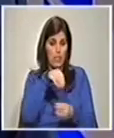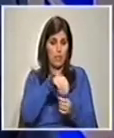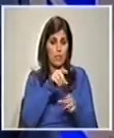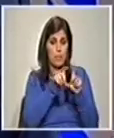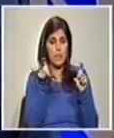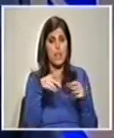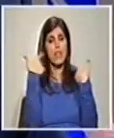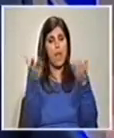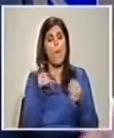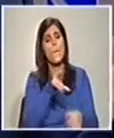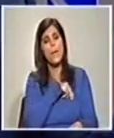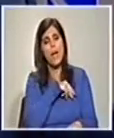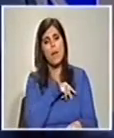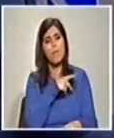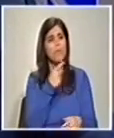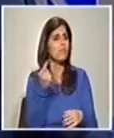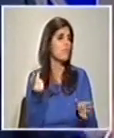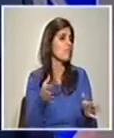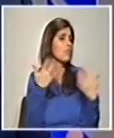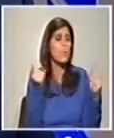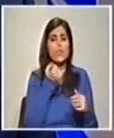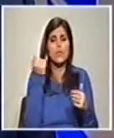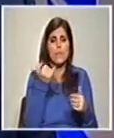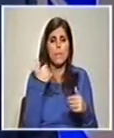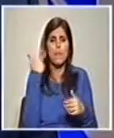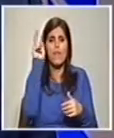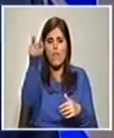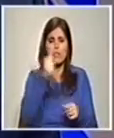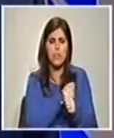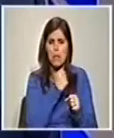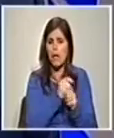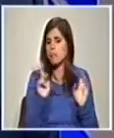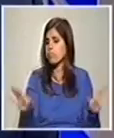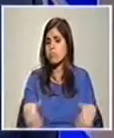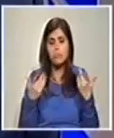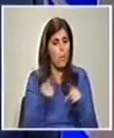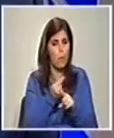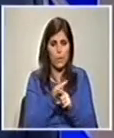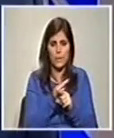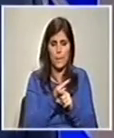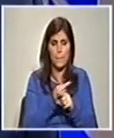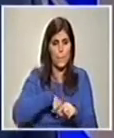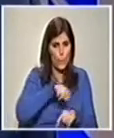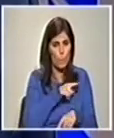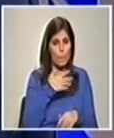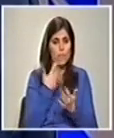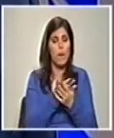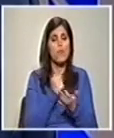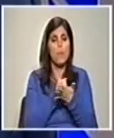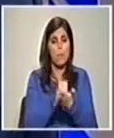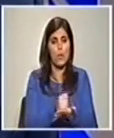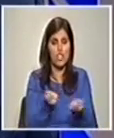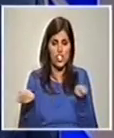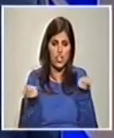de solidariedade social e vão voluntariamente fazer um determinado trabalho. E uma coisa que nós fazemos é também dar apoio na própria